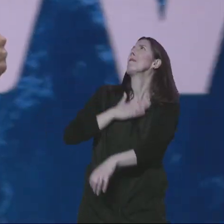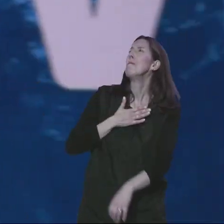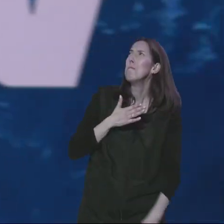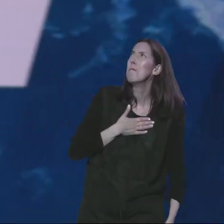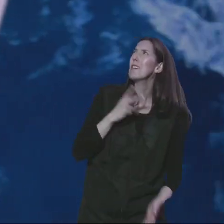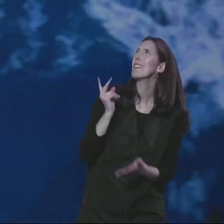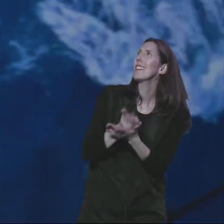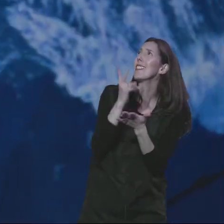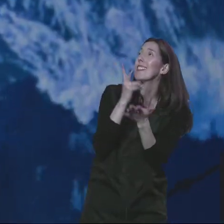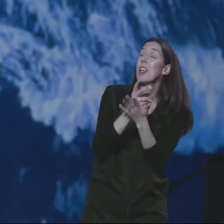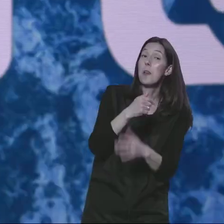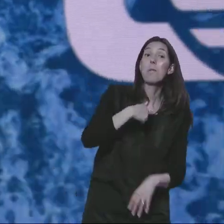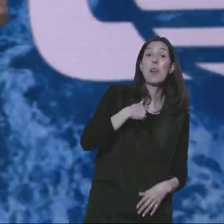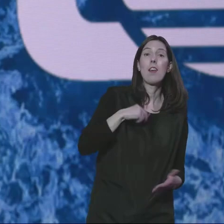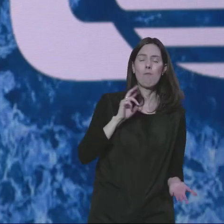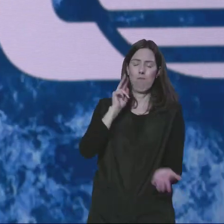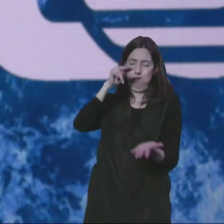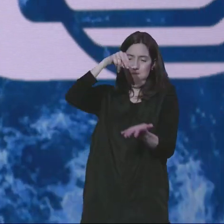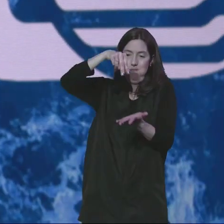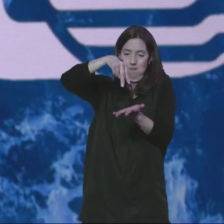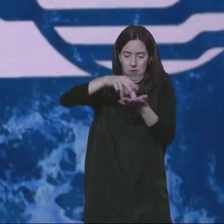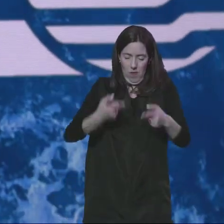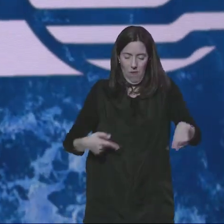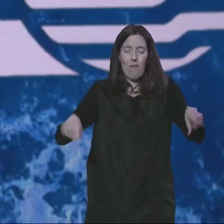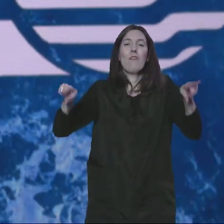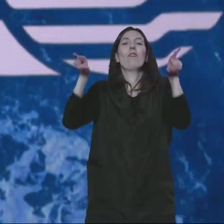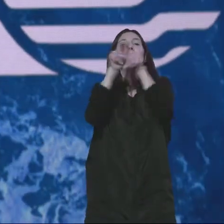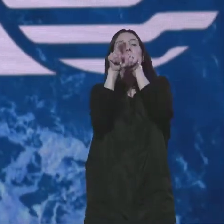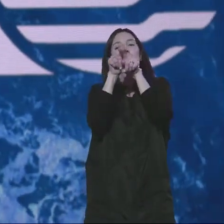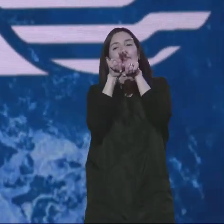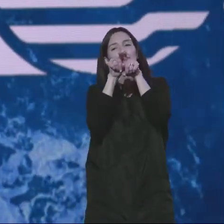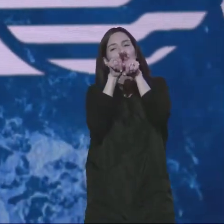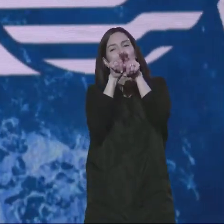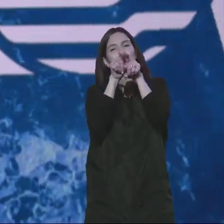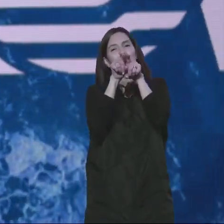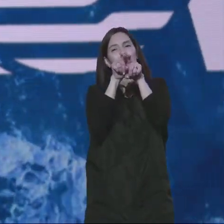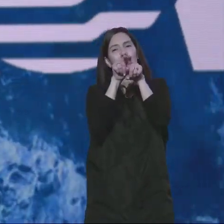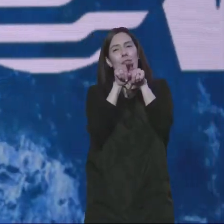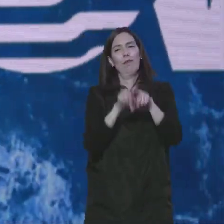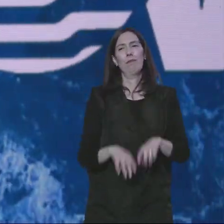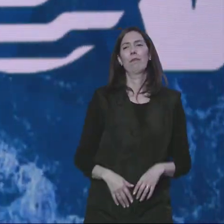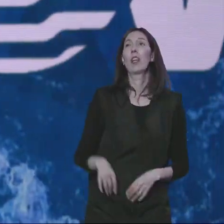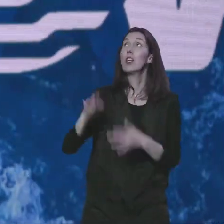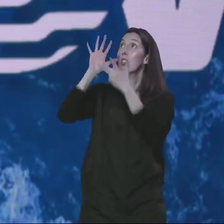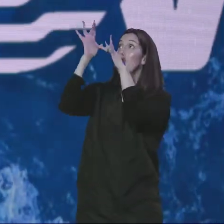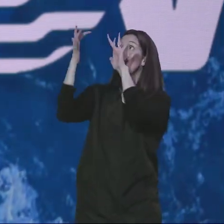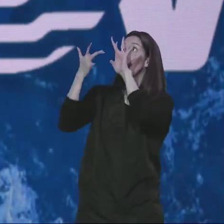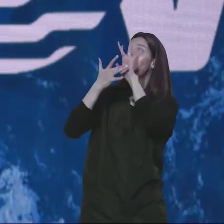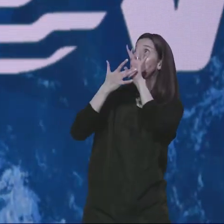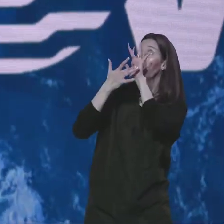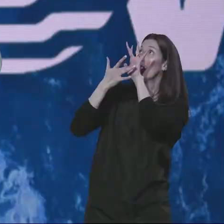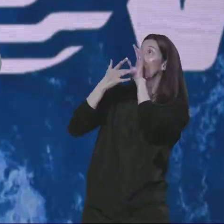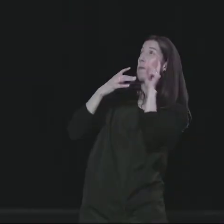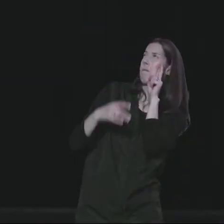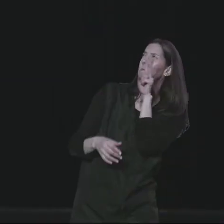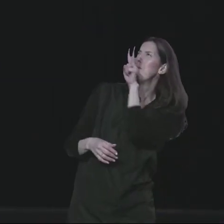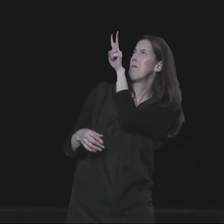você consegue levantar e continuar. Olhar para Jesus traz força para